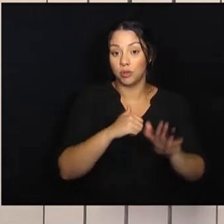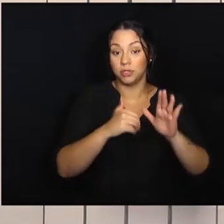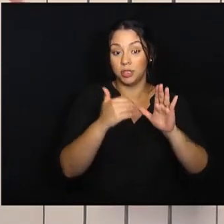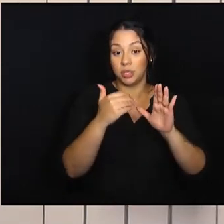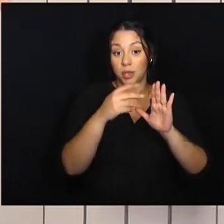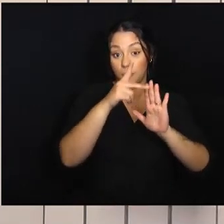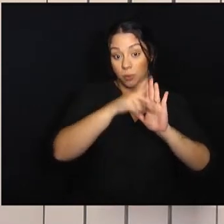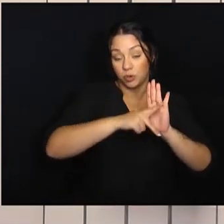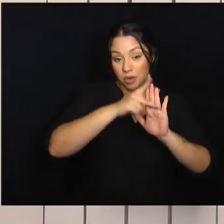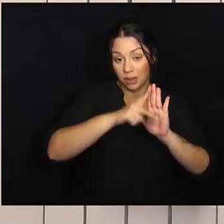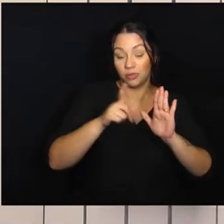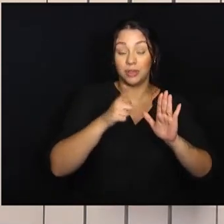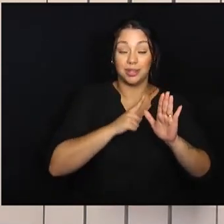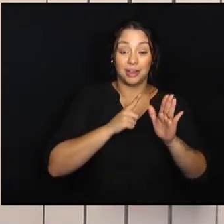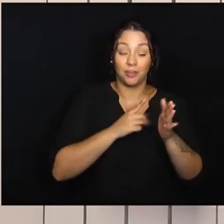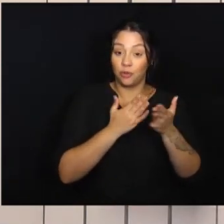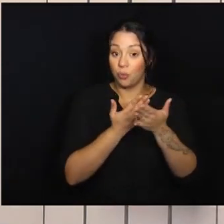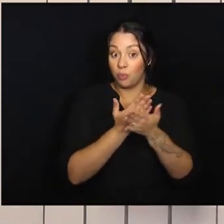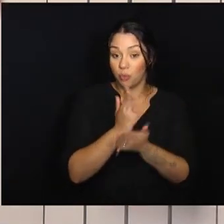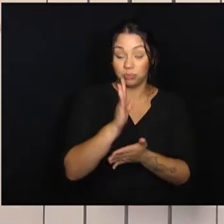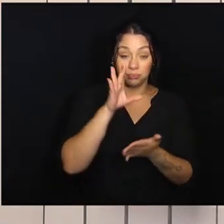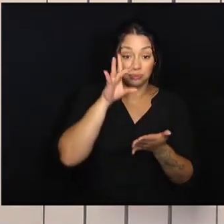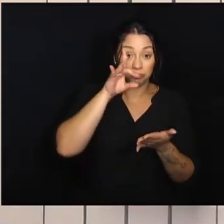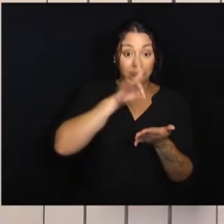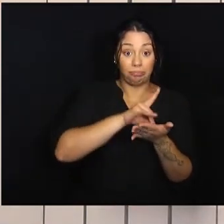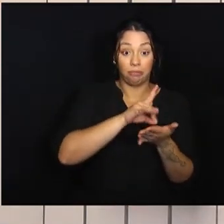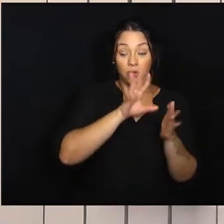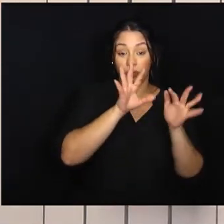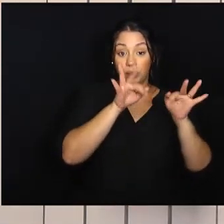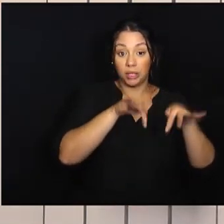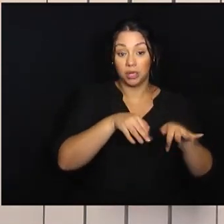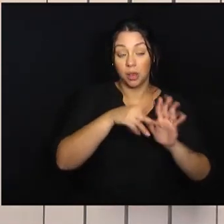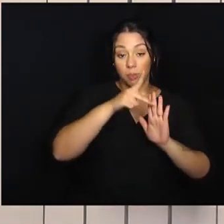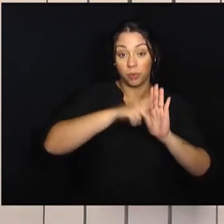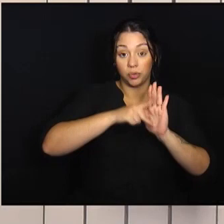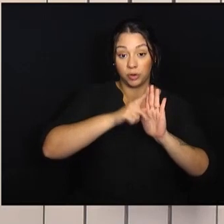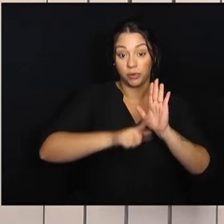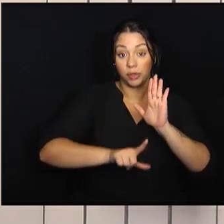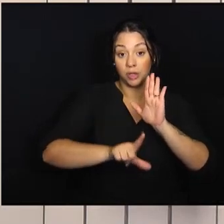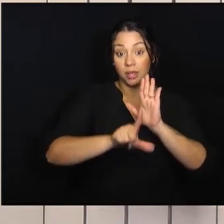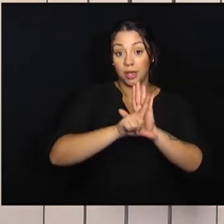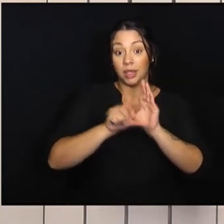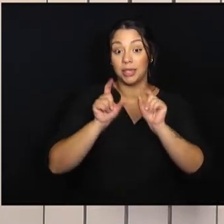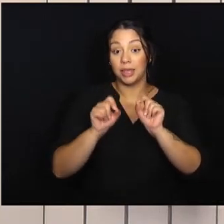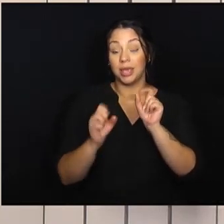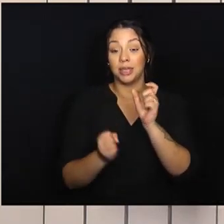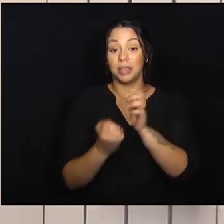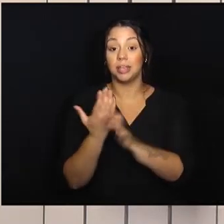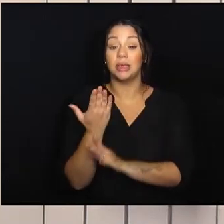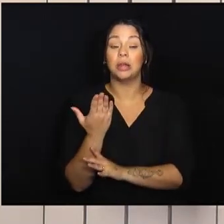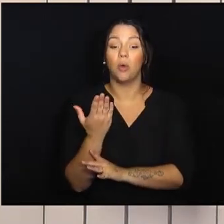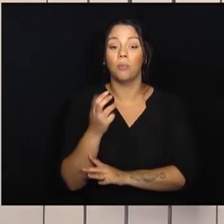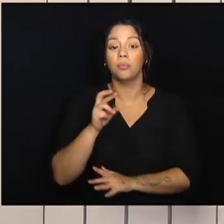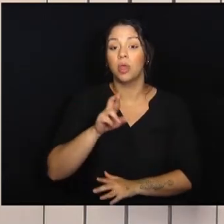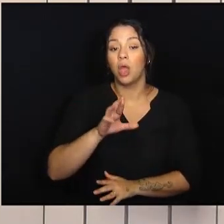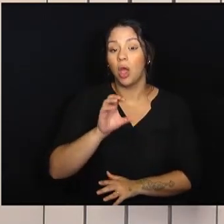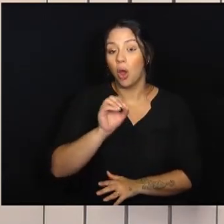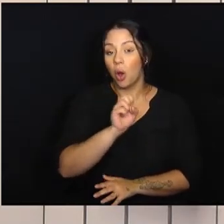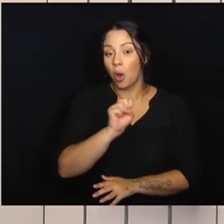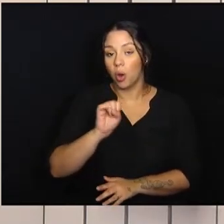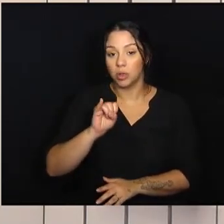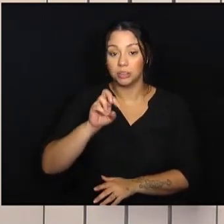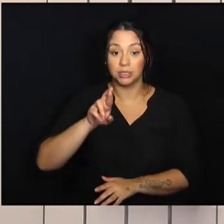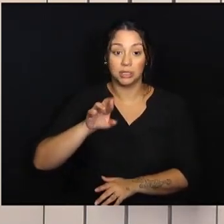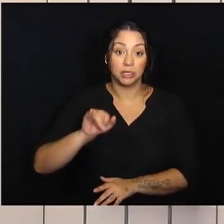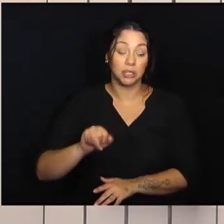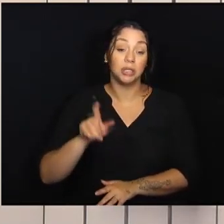parlamentares aprovaram em análise final o projeto de lei de autoria do vereador Nelson Osseri, que assegura